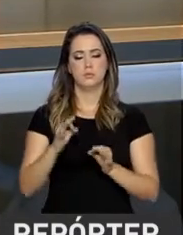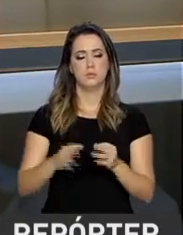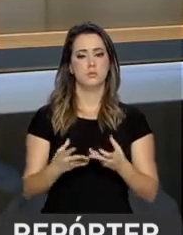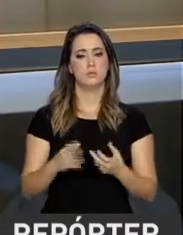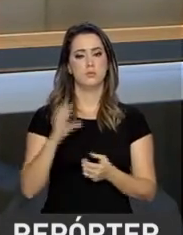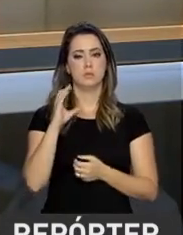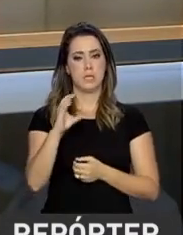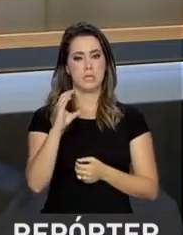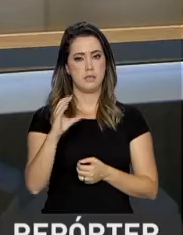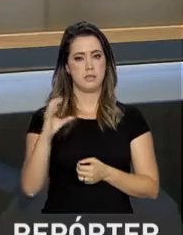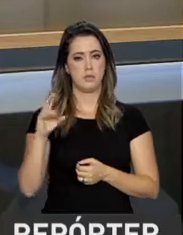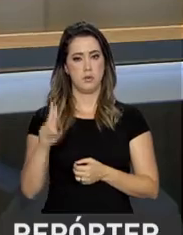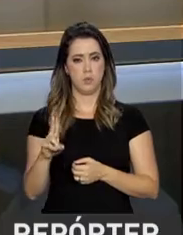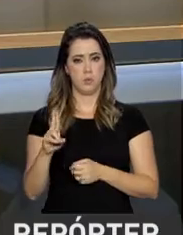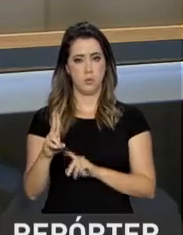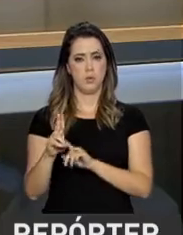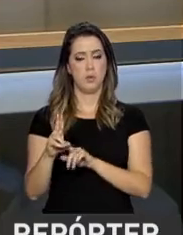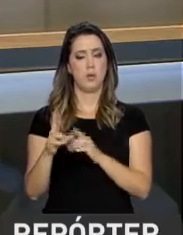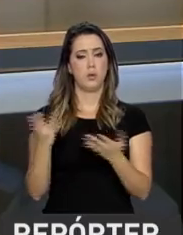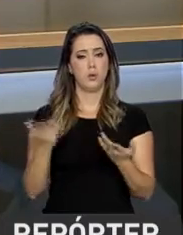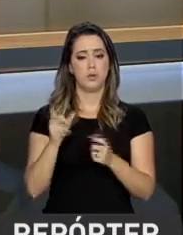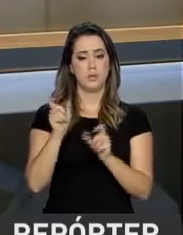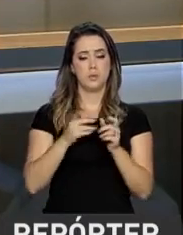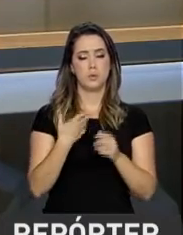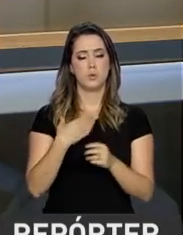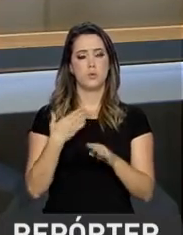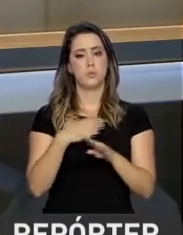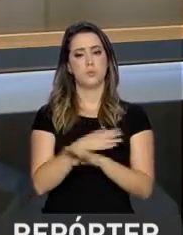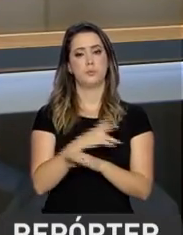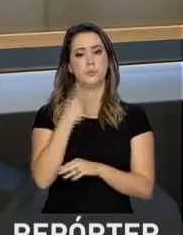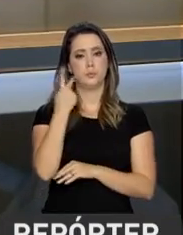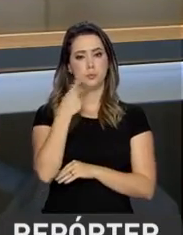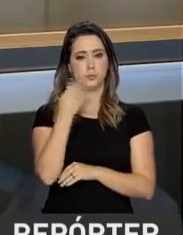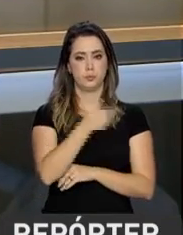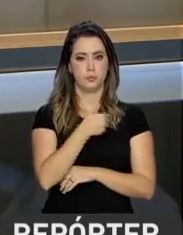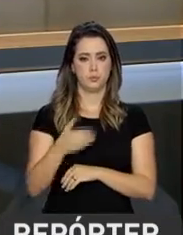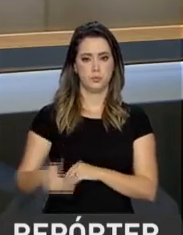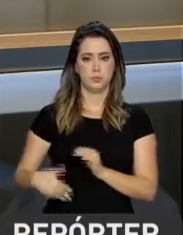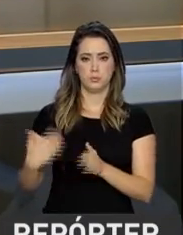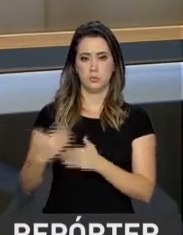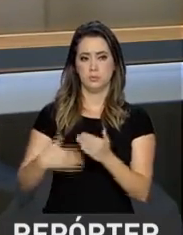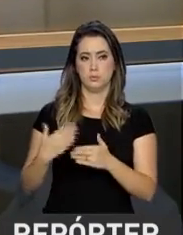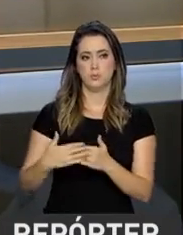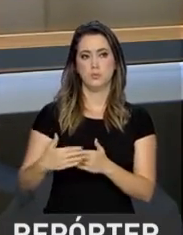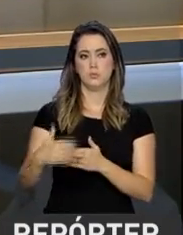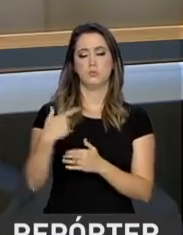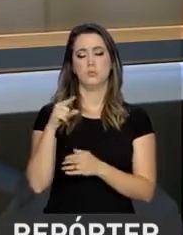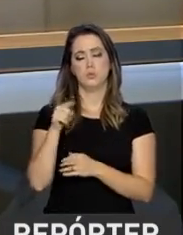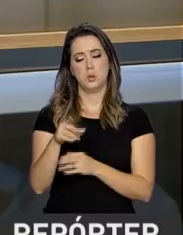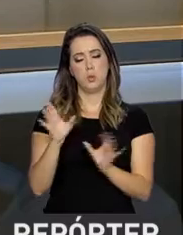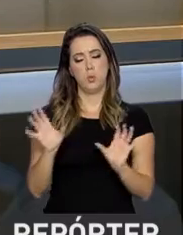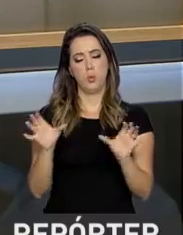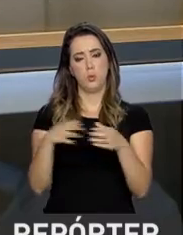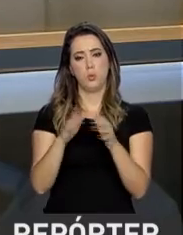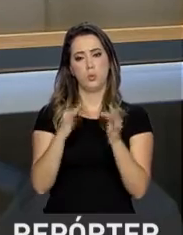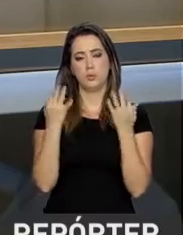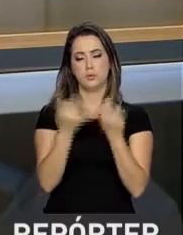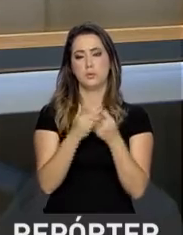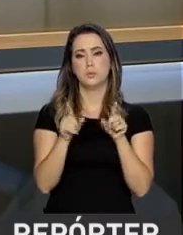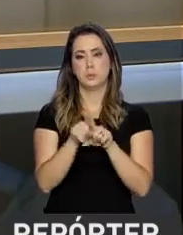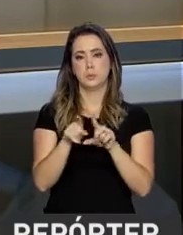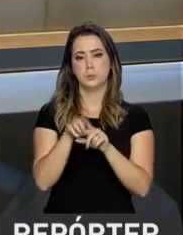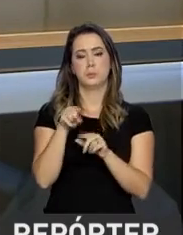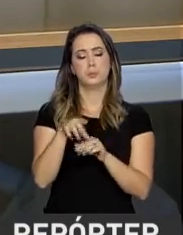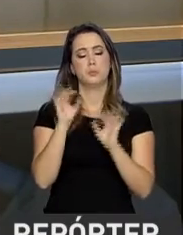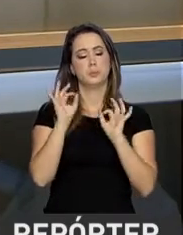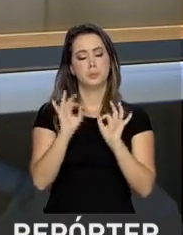ccu o assentado passa a ter acesso às políticas públicas que foram construídas ao longo dos anos pra ele para as famílias de forma que